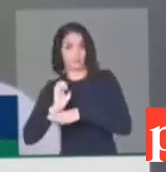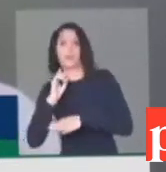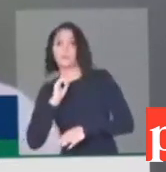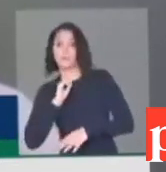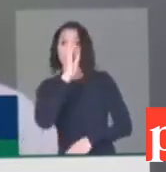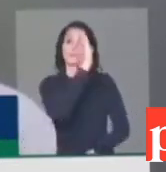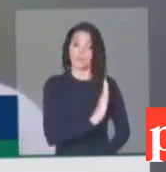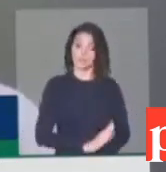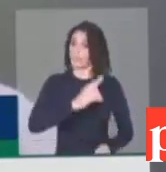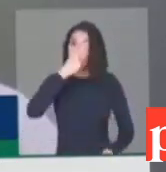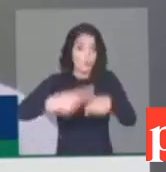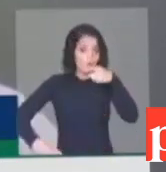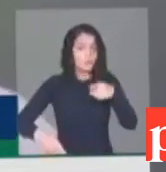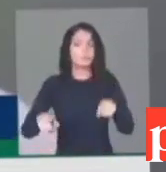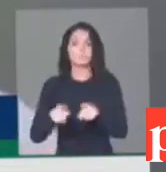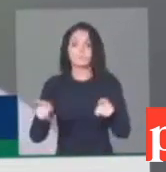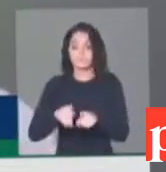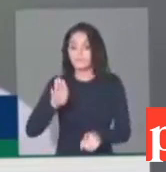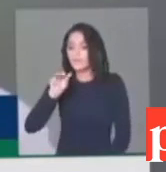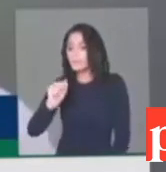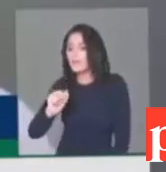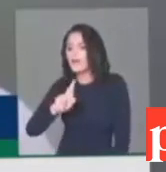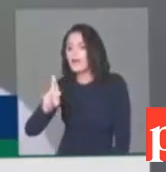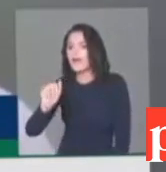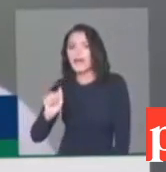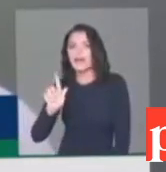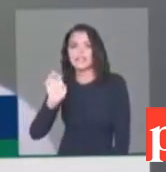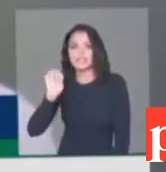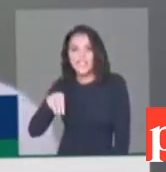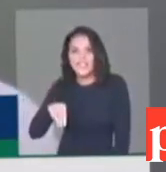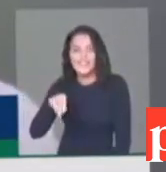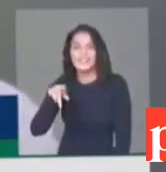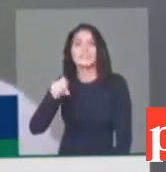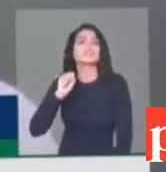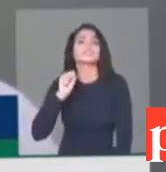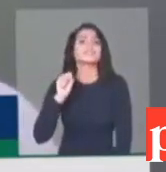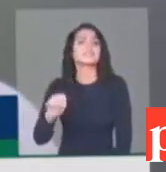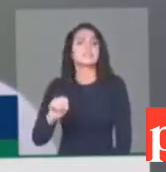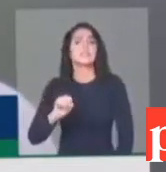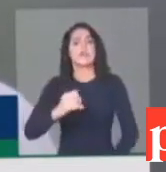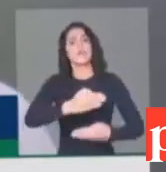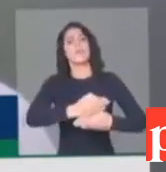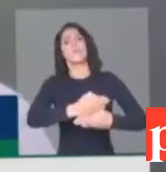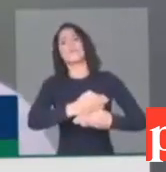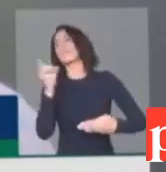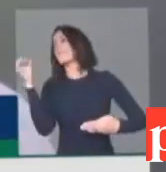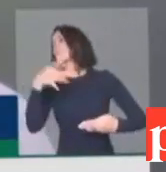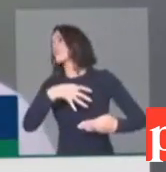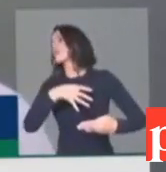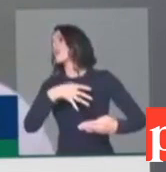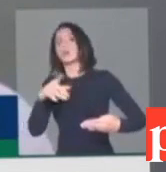Além disso, a descaracterização da barragem passa a ser uma obrigação. Essas barragens continuam na cabeça das